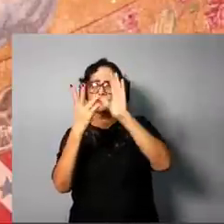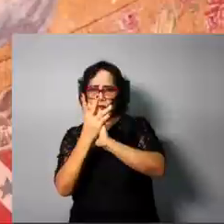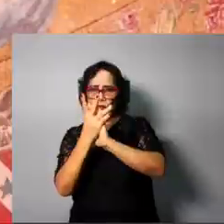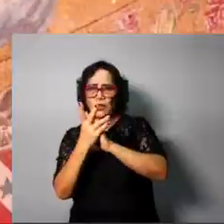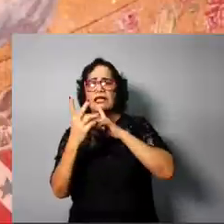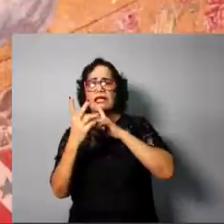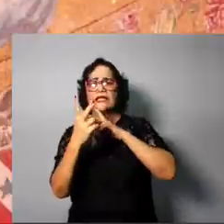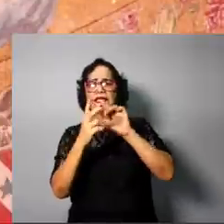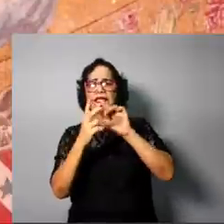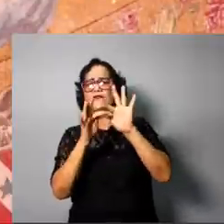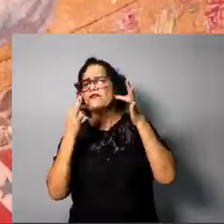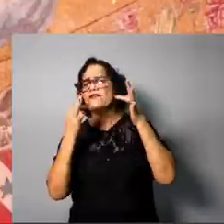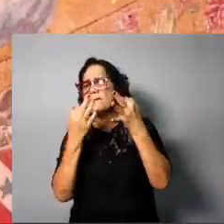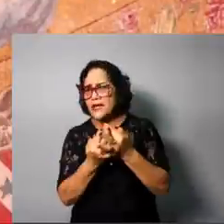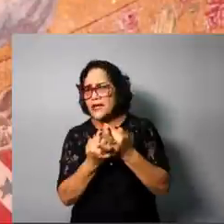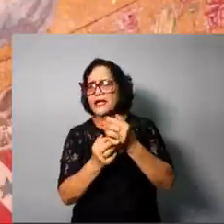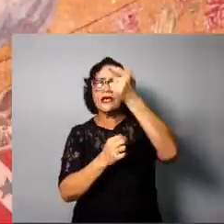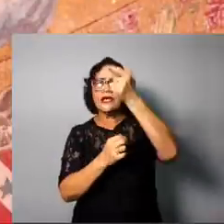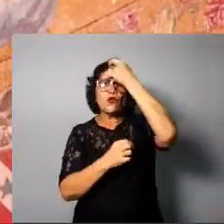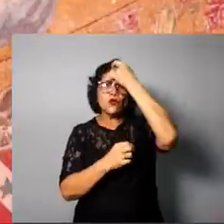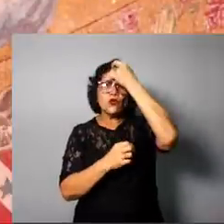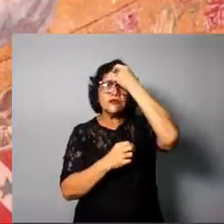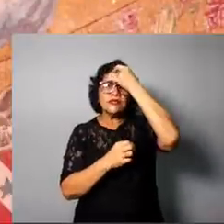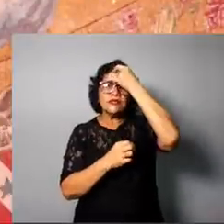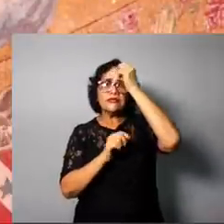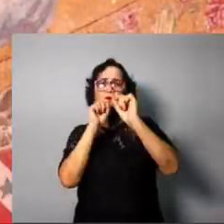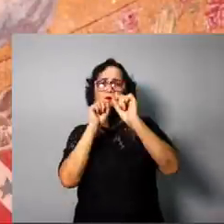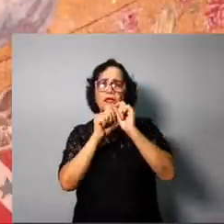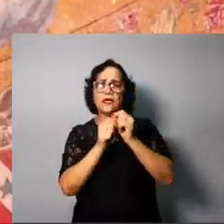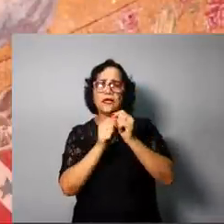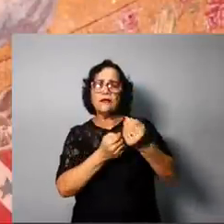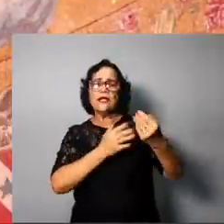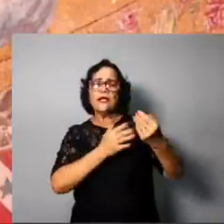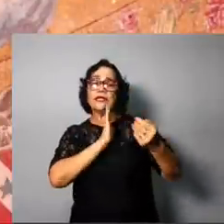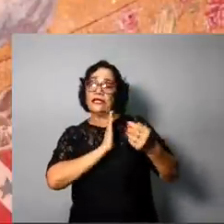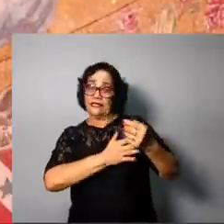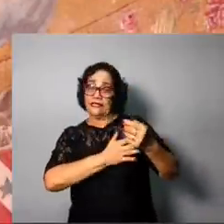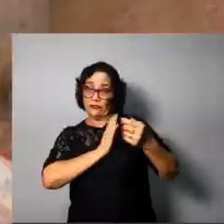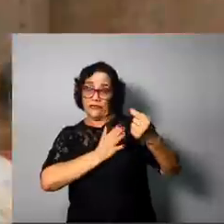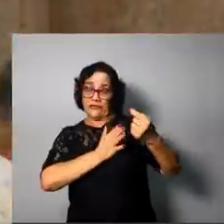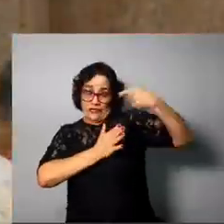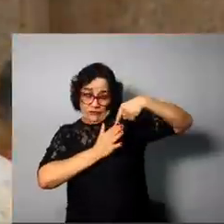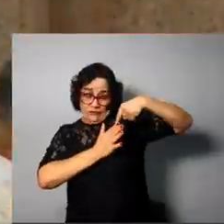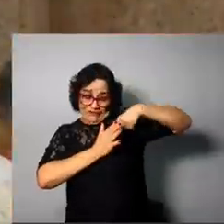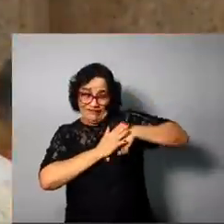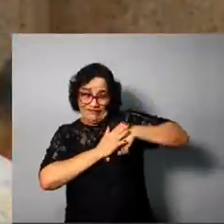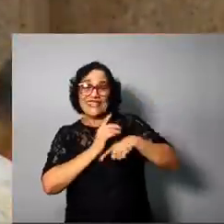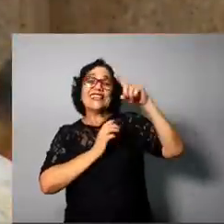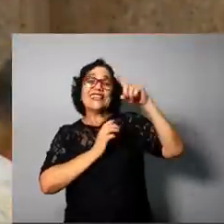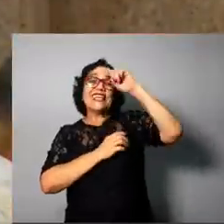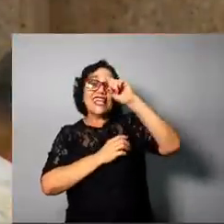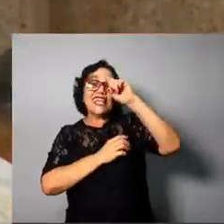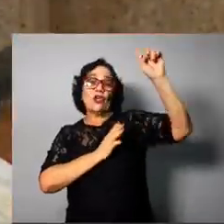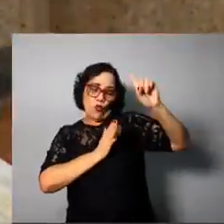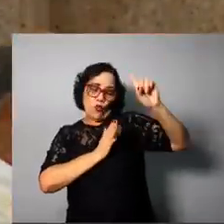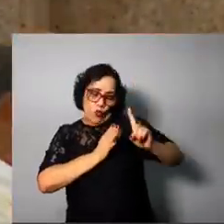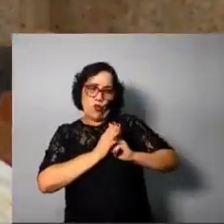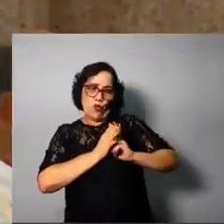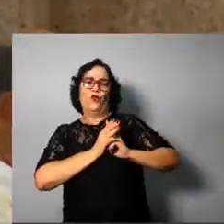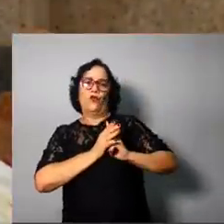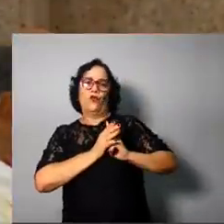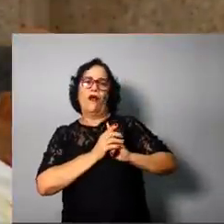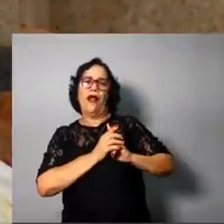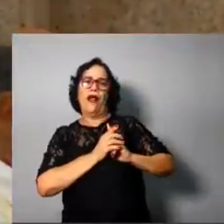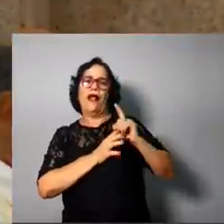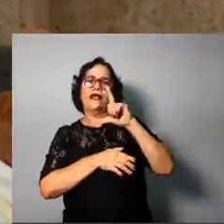vive com esta consciência que Deus habita na sua casa, lá nós temos uma família